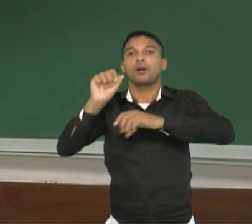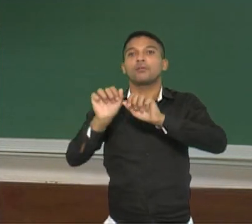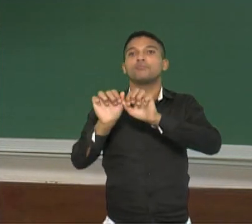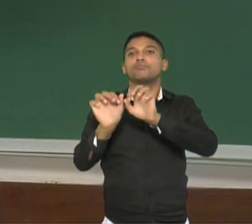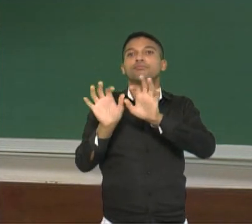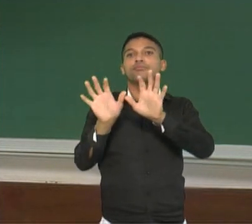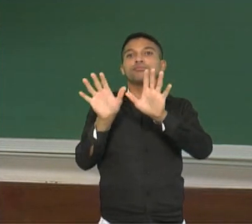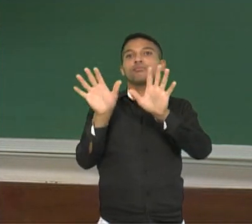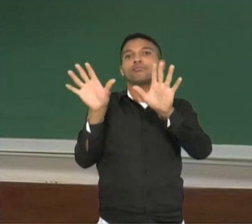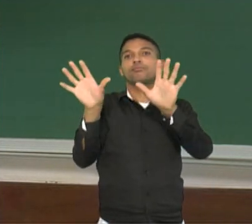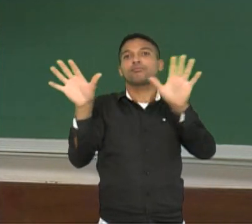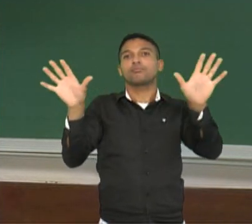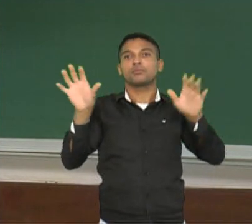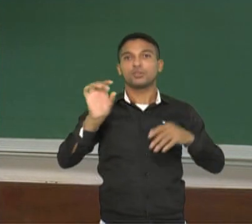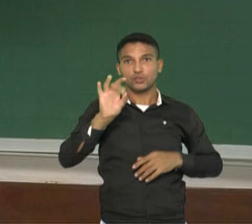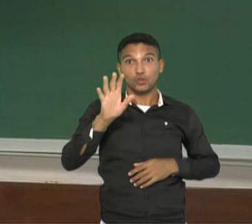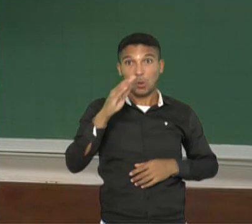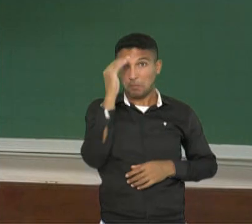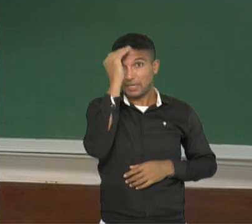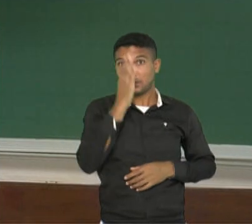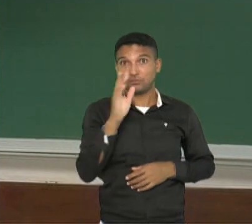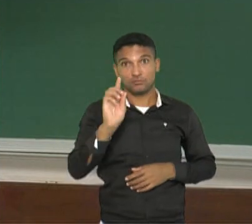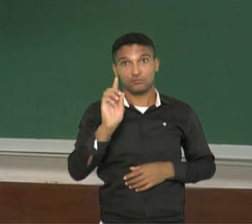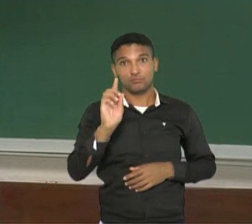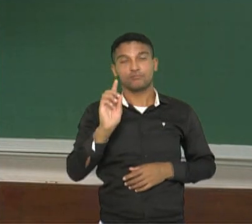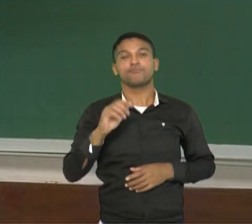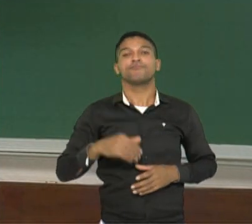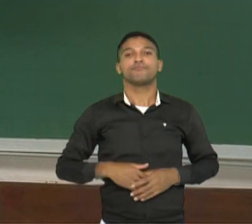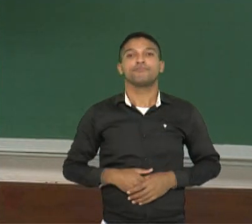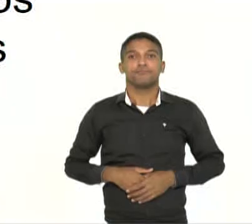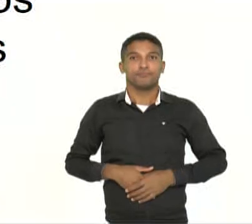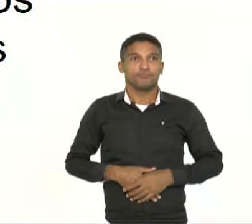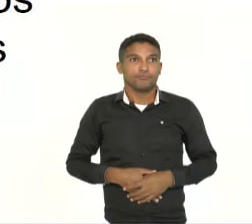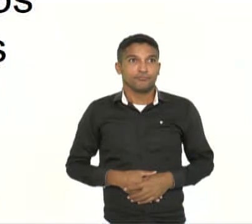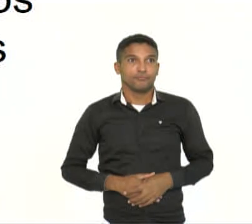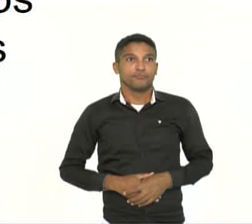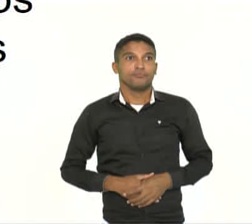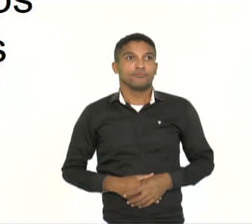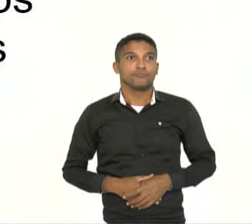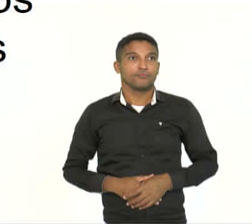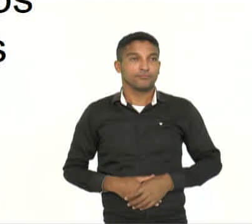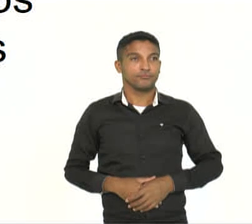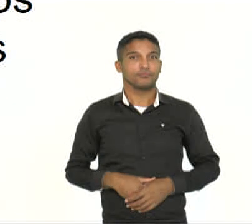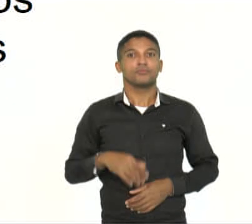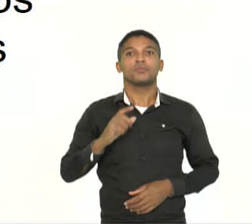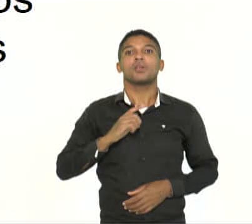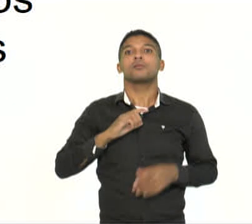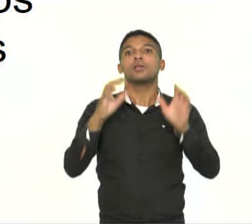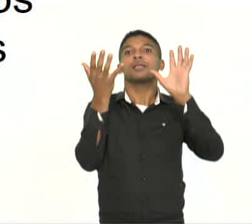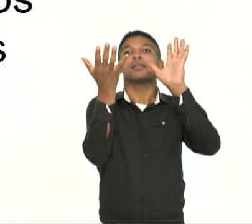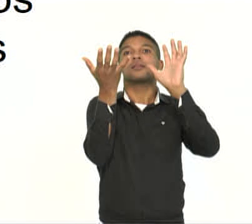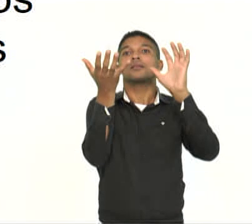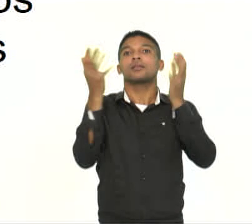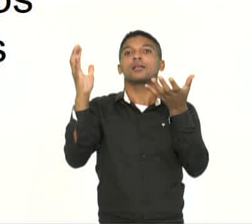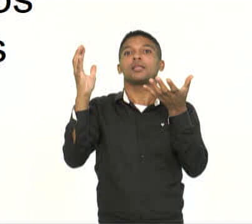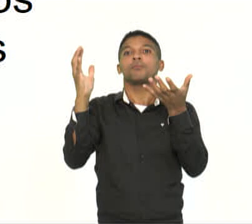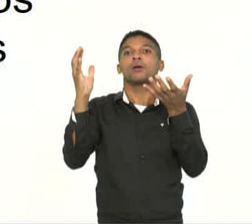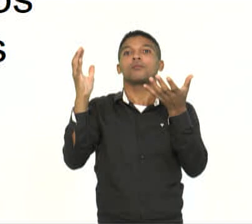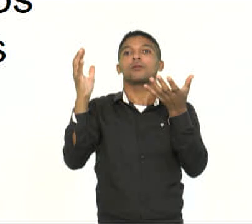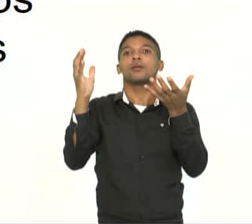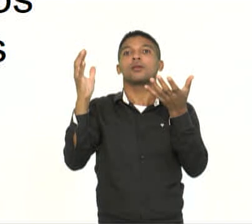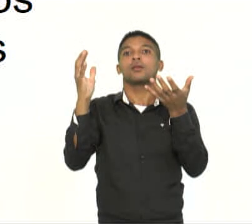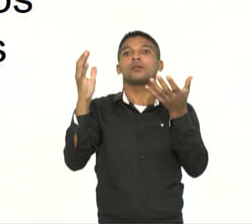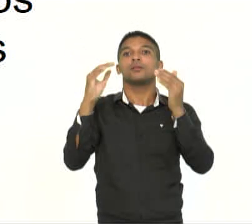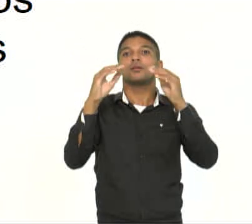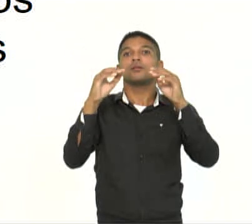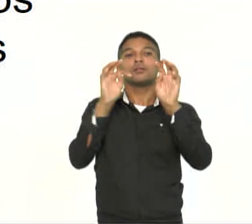além das fronteiras do nosso país. Nós vamos perceber que ele apresenta clima temperado, com invernos frios e verões amenos,